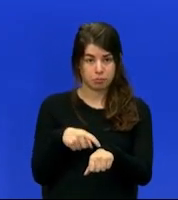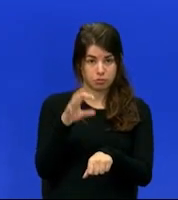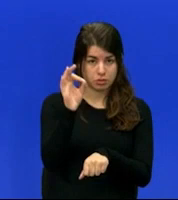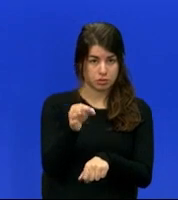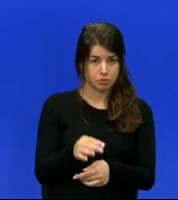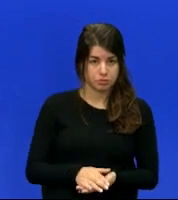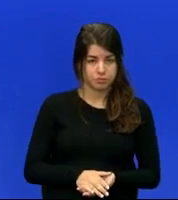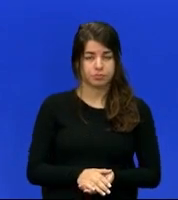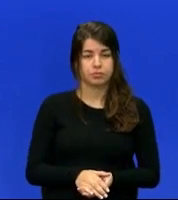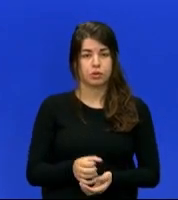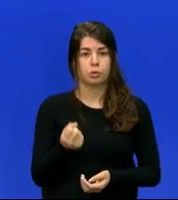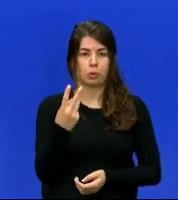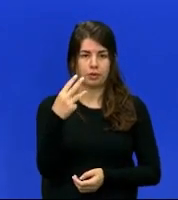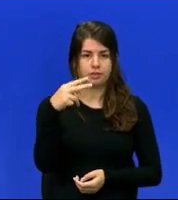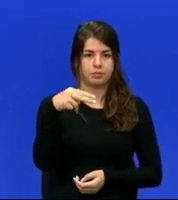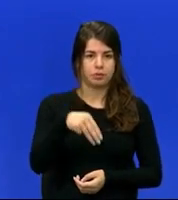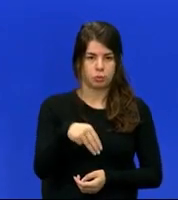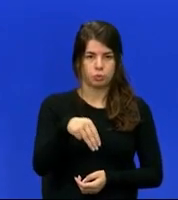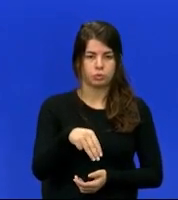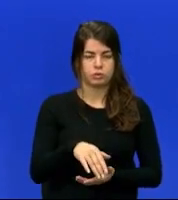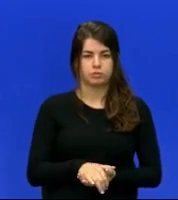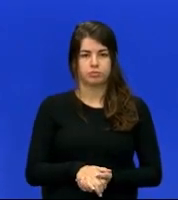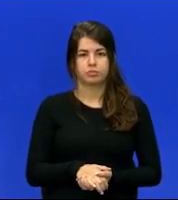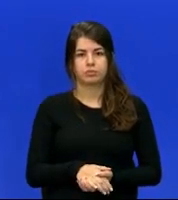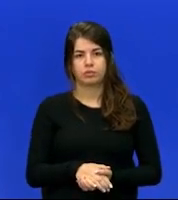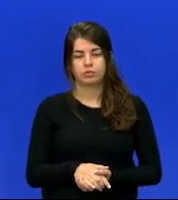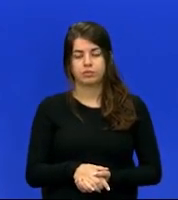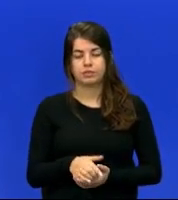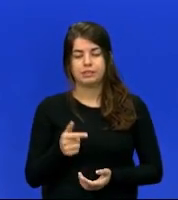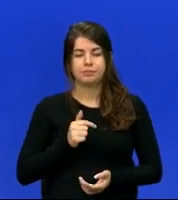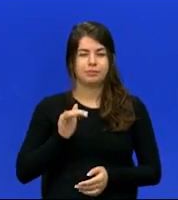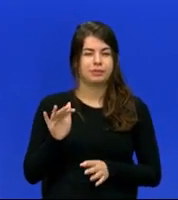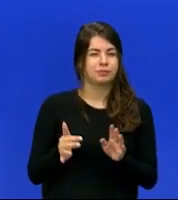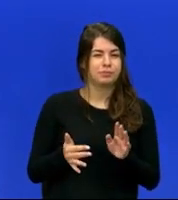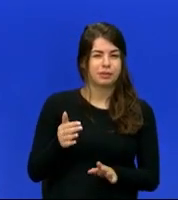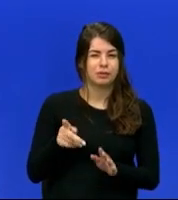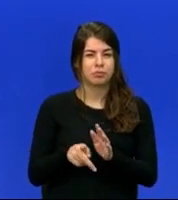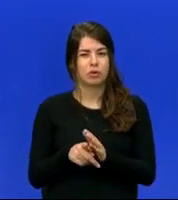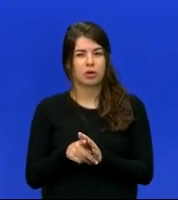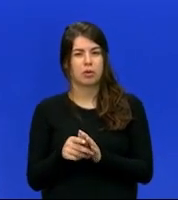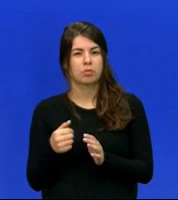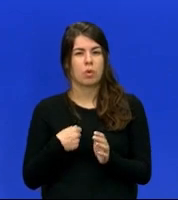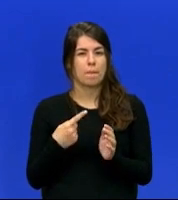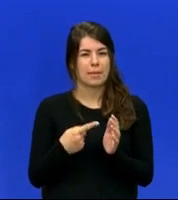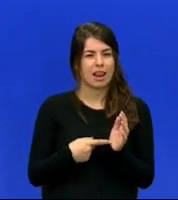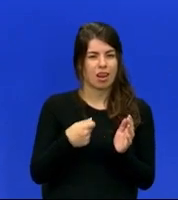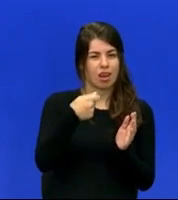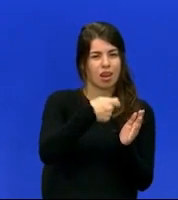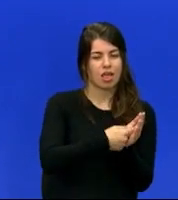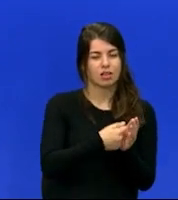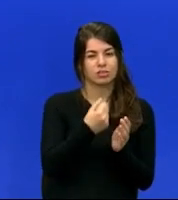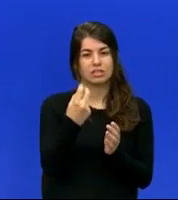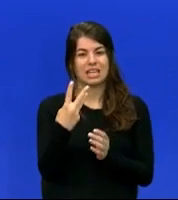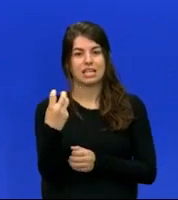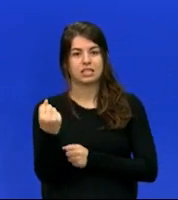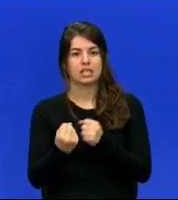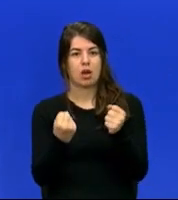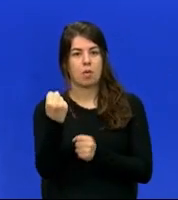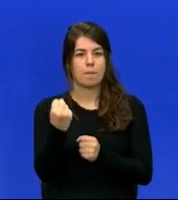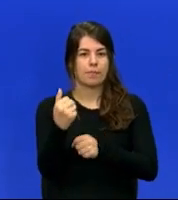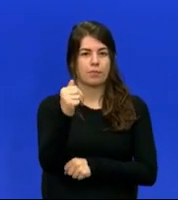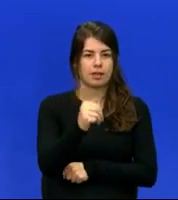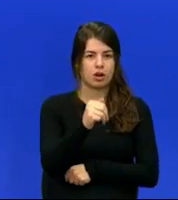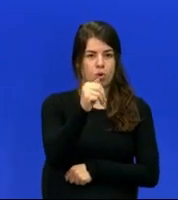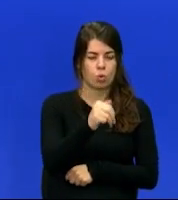é? 2 minutos. Temos a média de carros por pedágio de 3 carros por minuto. Ele